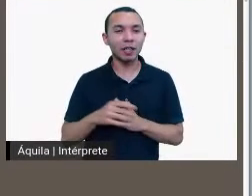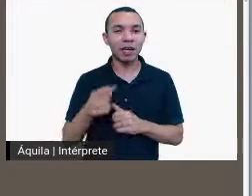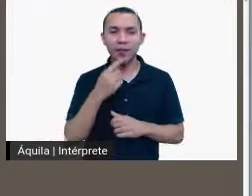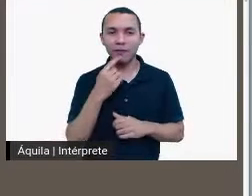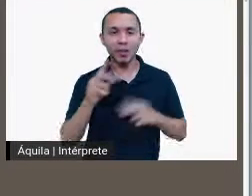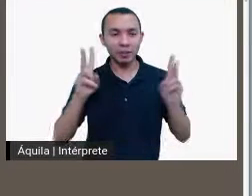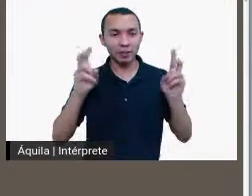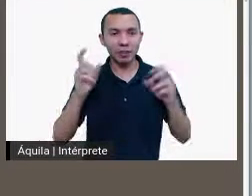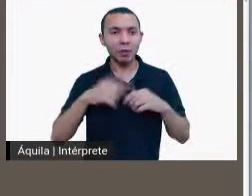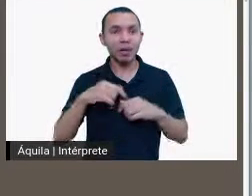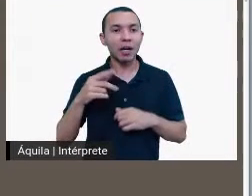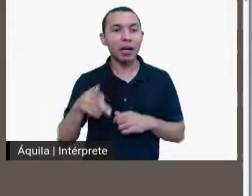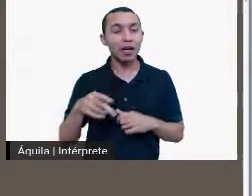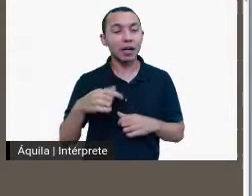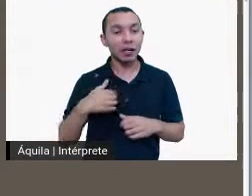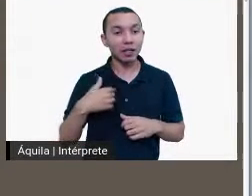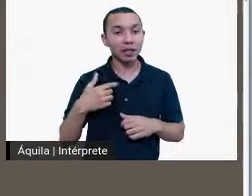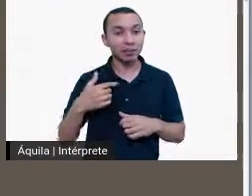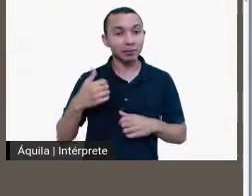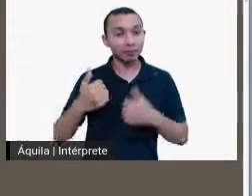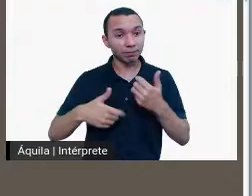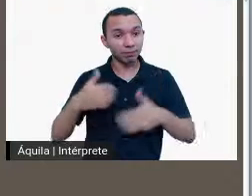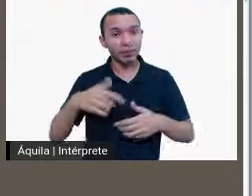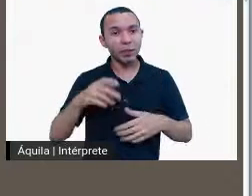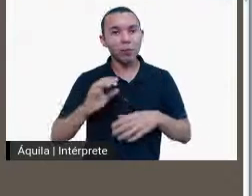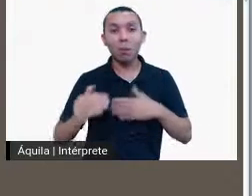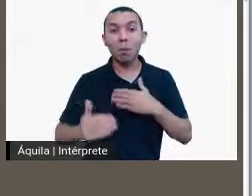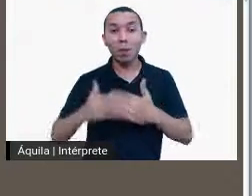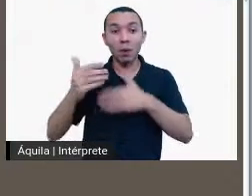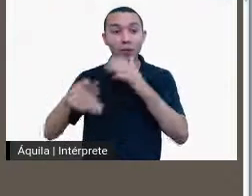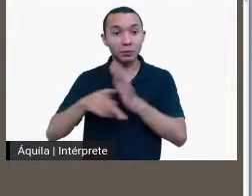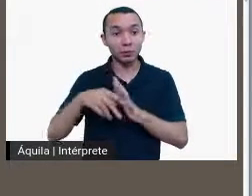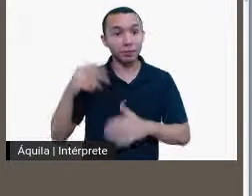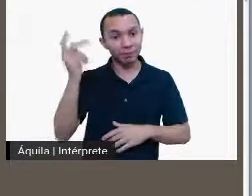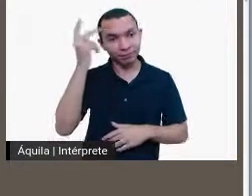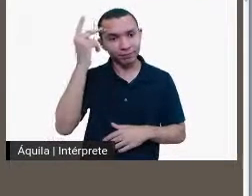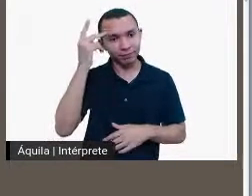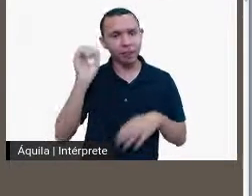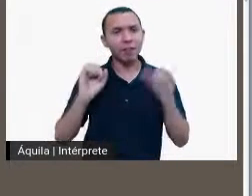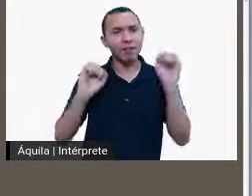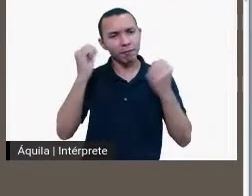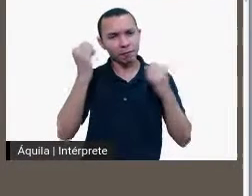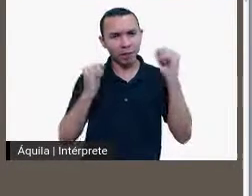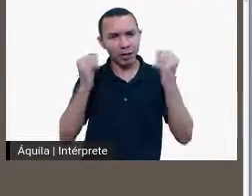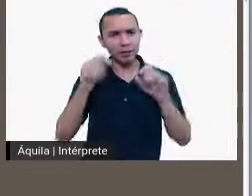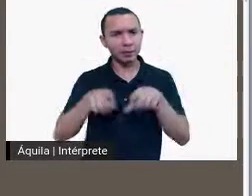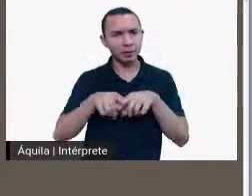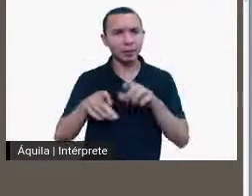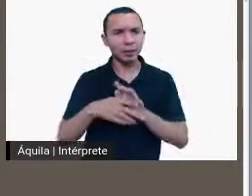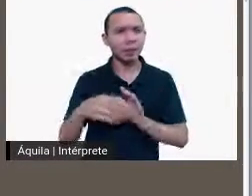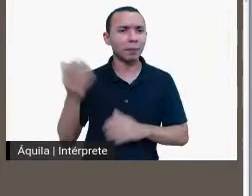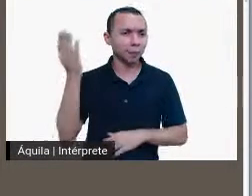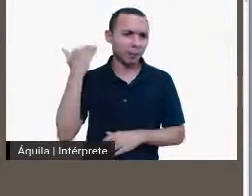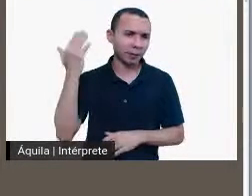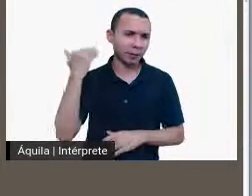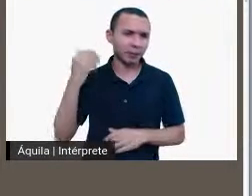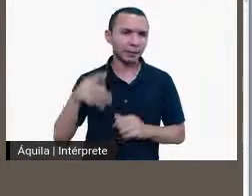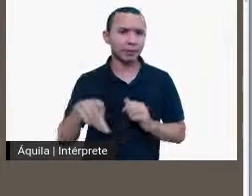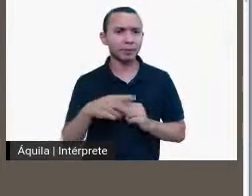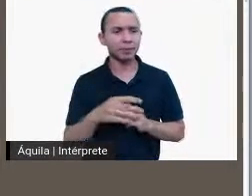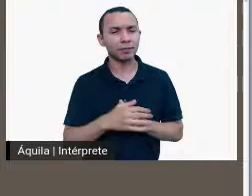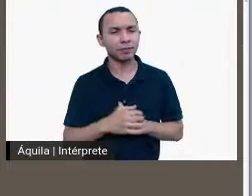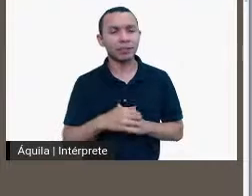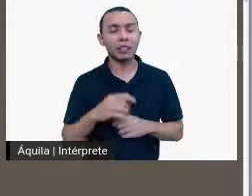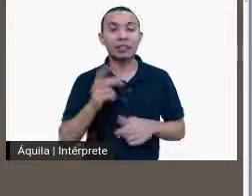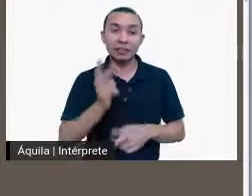ao discurso de valorização do progresso paulista, de suas fábricas e de seu passado, este sempre presente nos